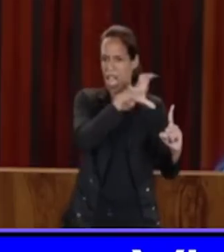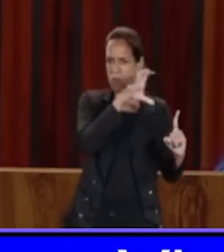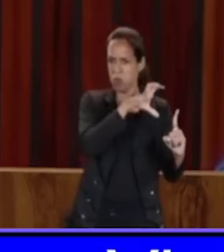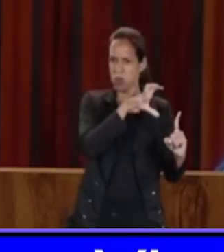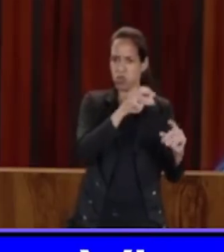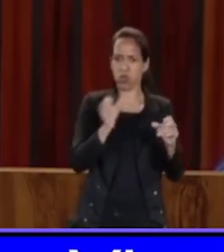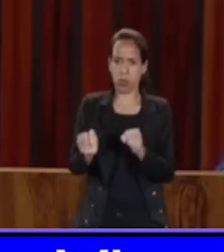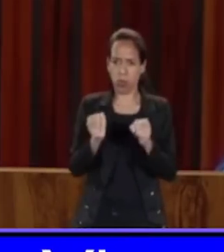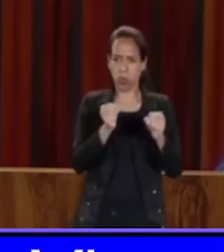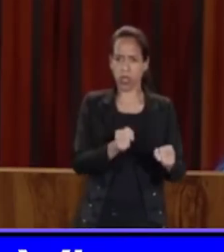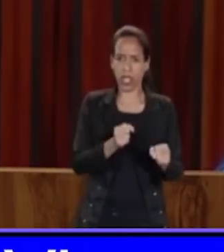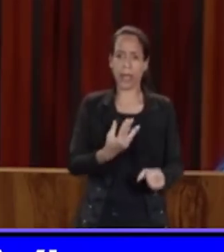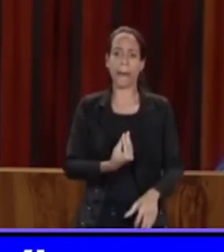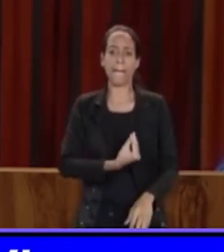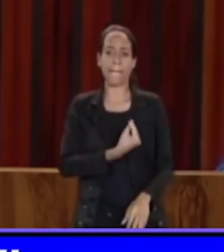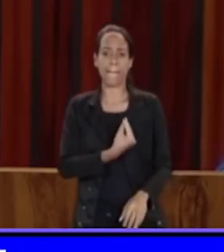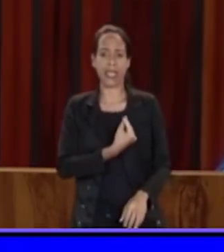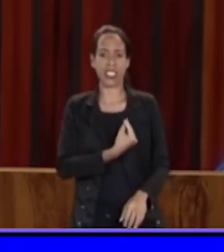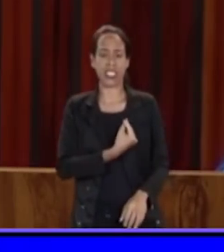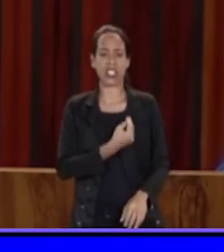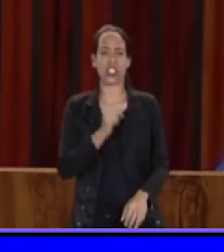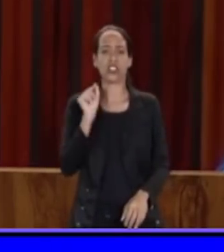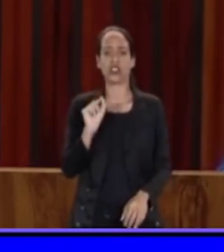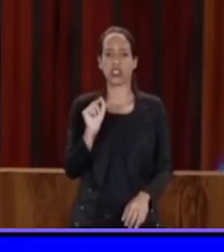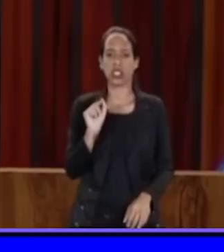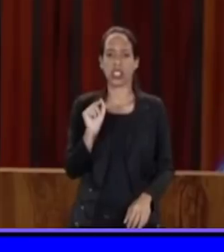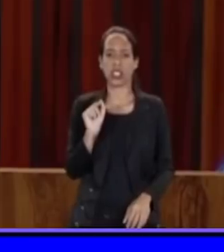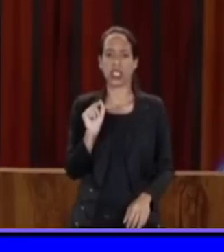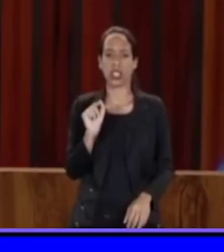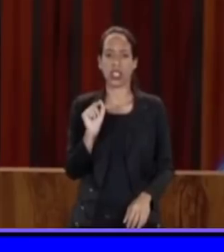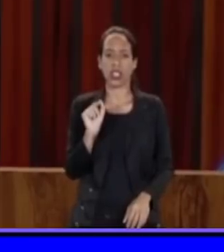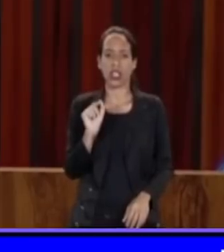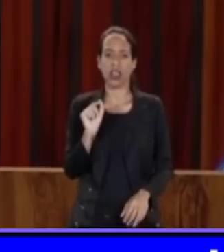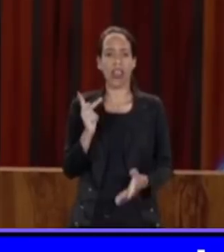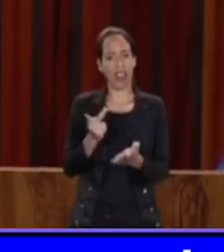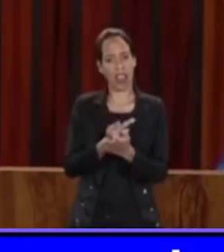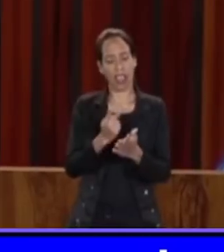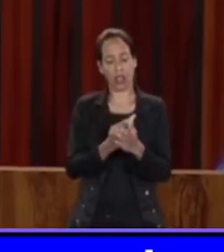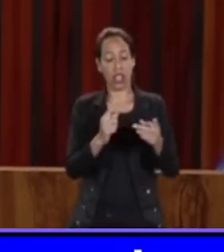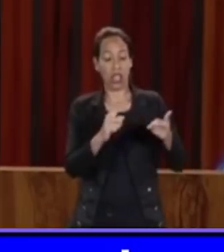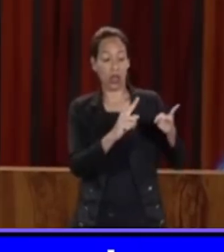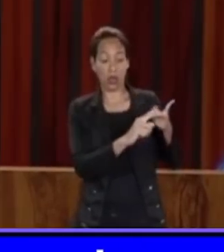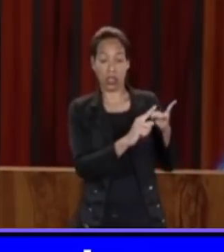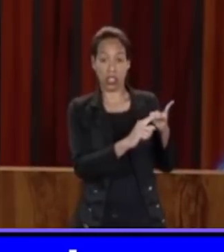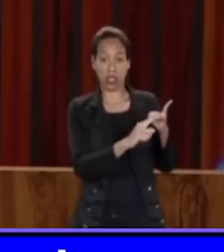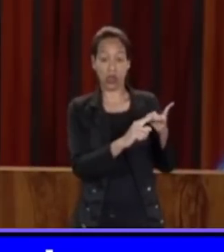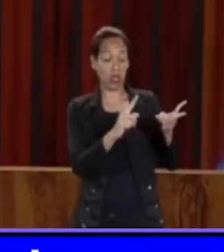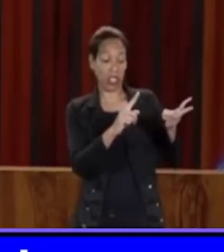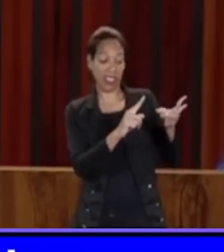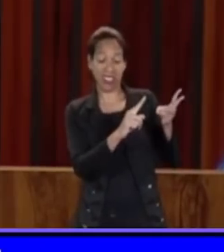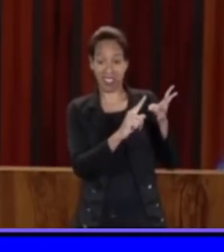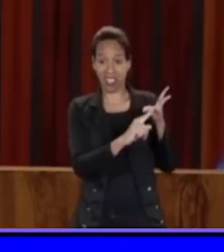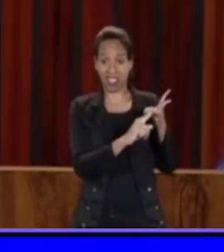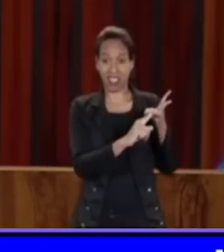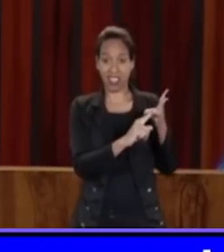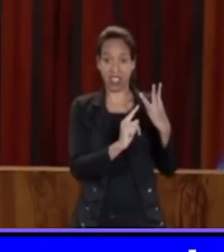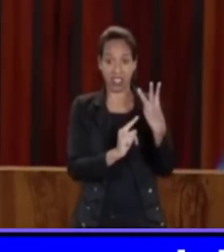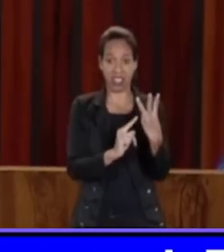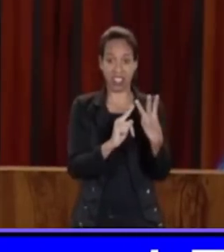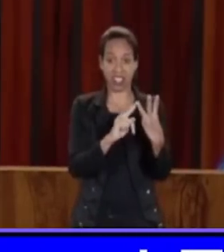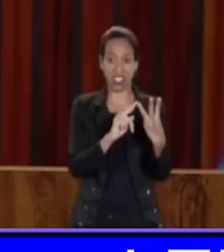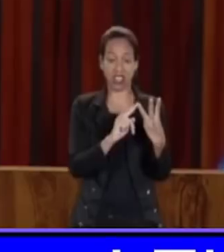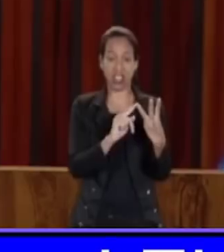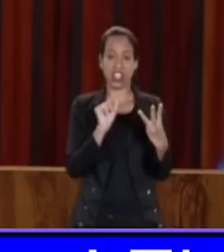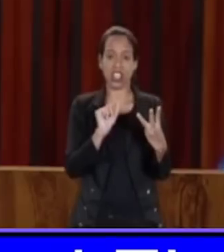poder está presente de modo inequívoco. O segundo e o terceiro elementos se